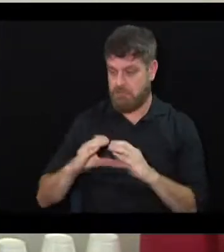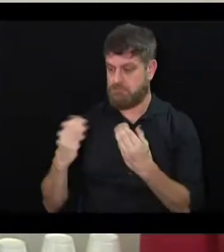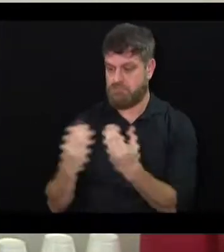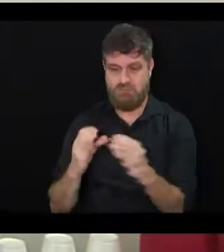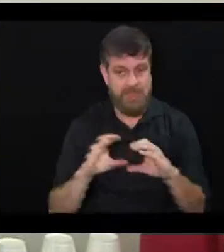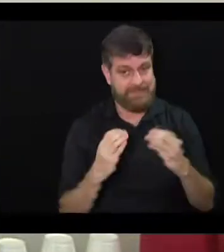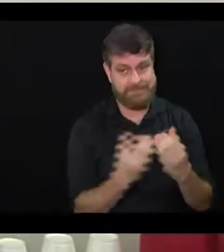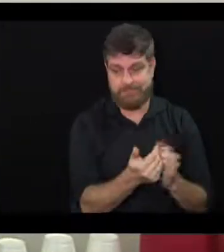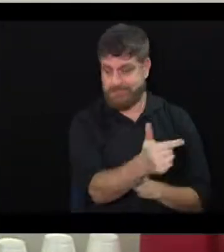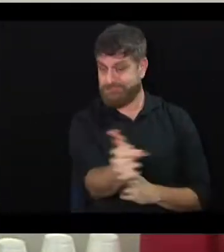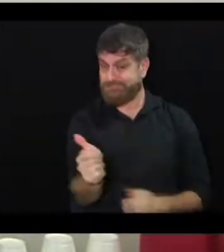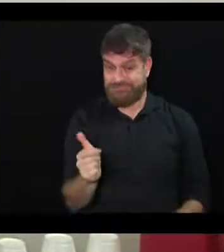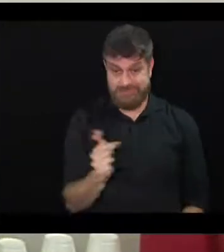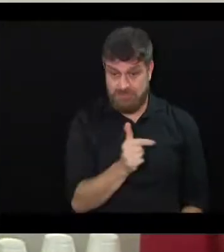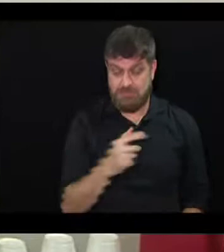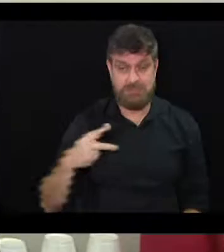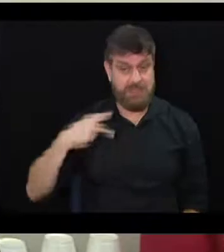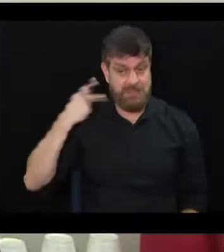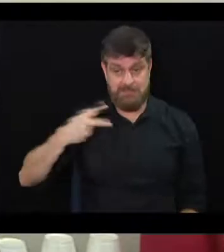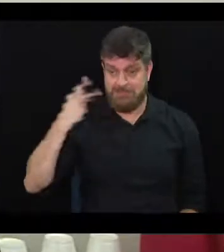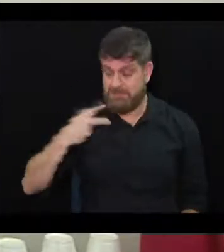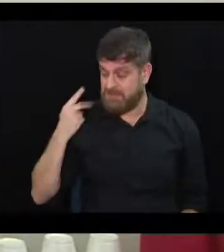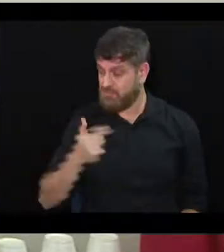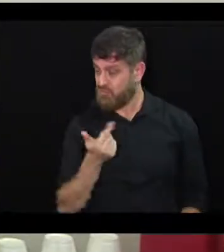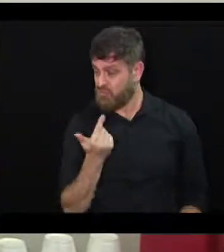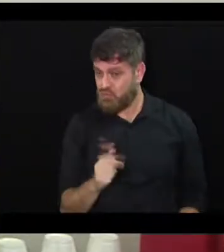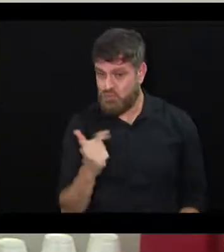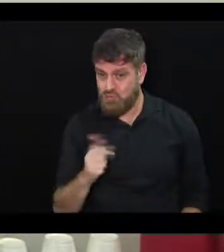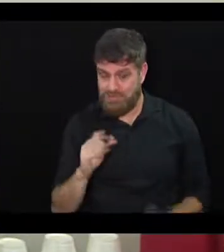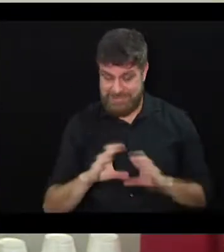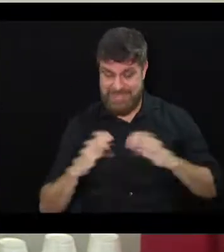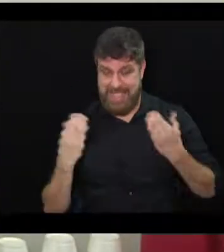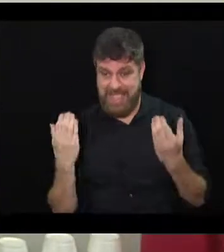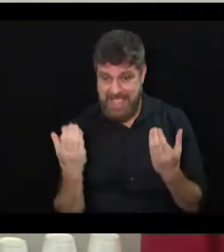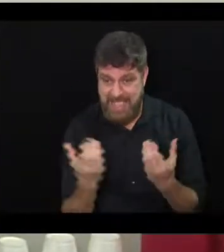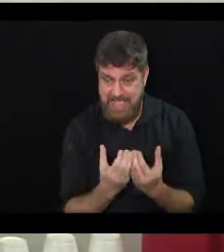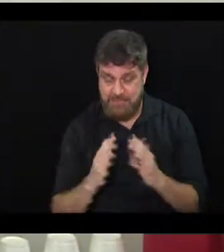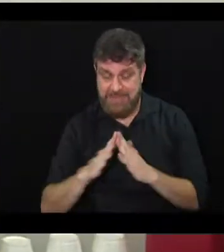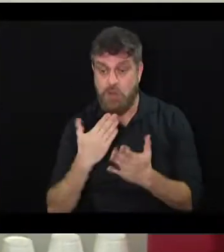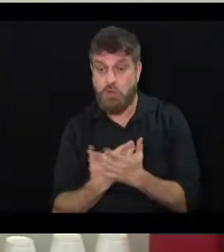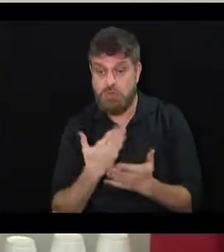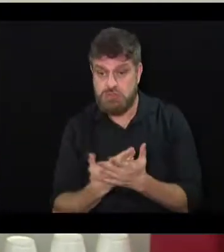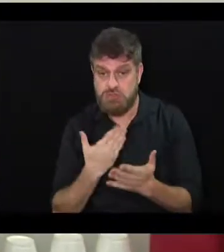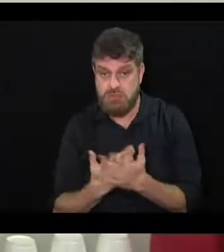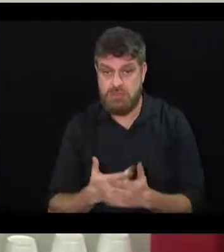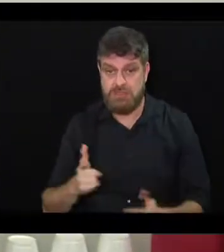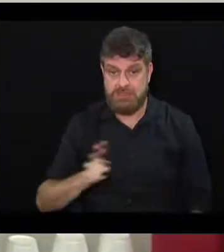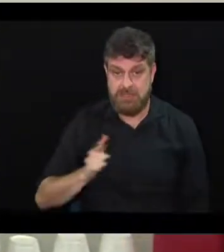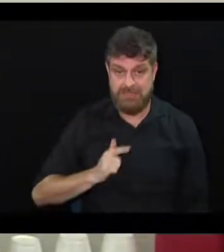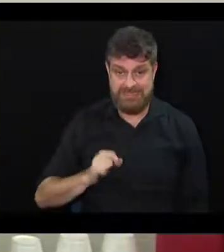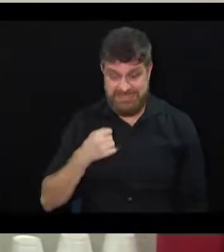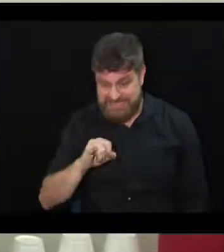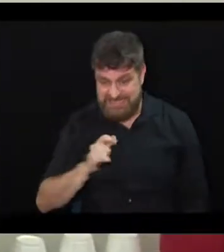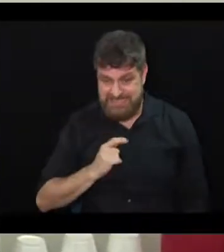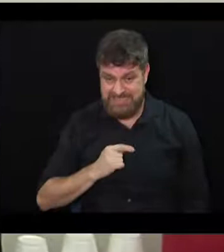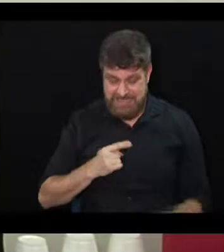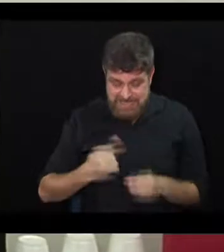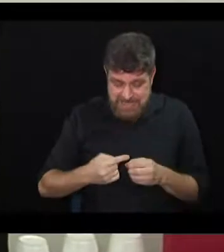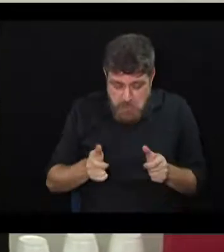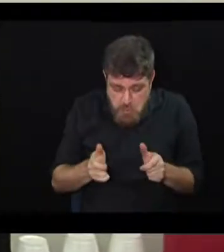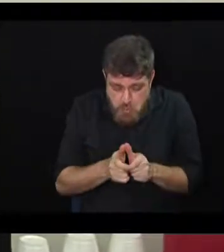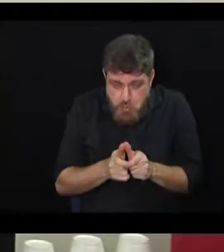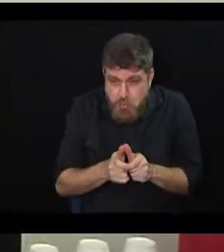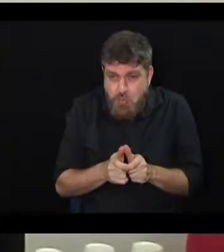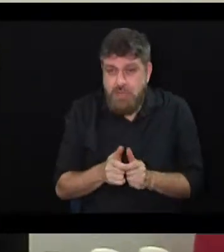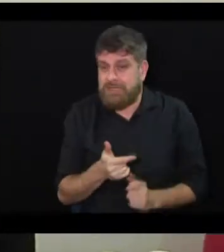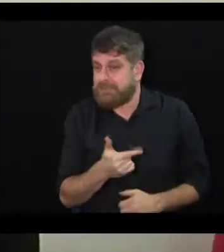têm escolas para a associação, que não tem escolas para que possam ter escolas, e mesmo que as câmaras sejam muito pequenas, que de repente não